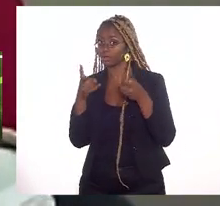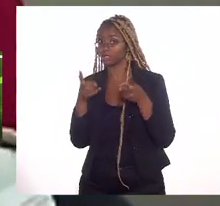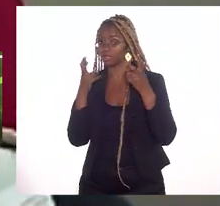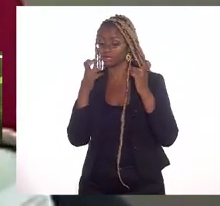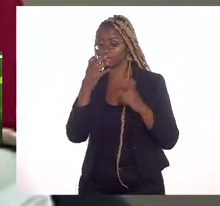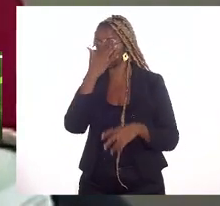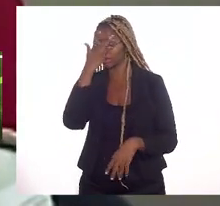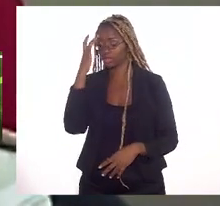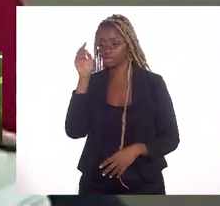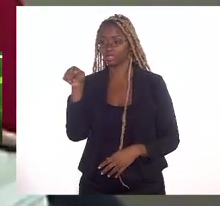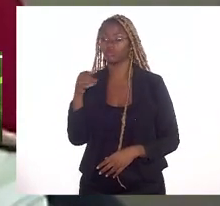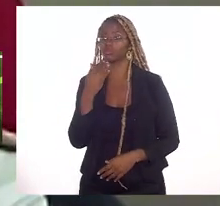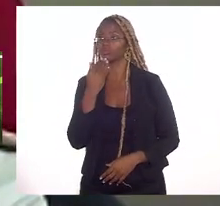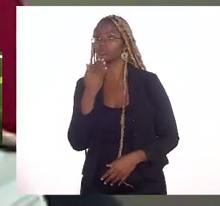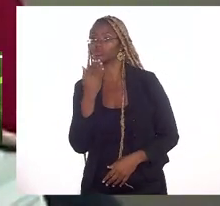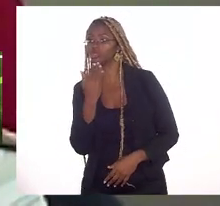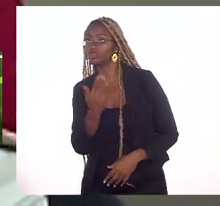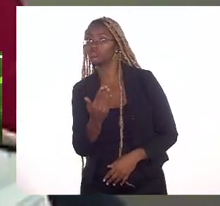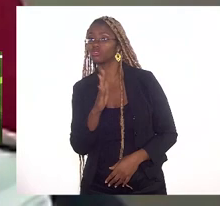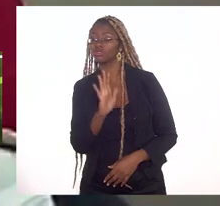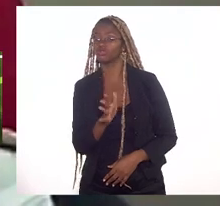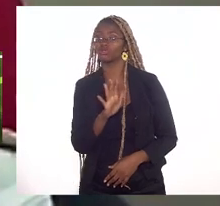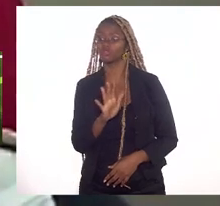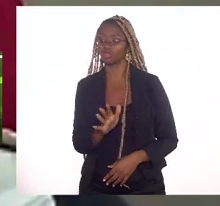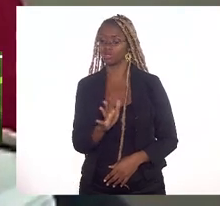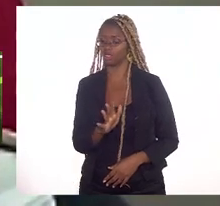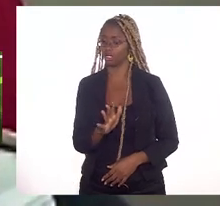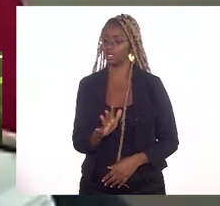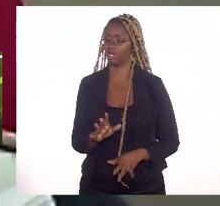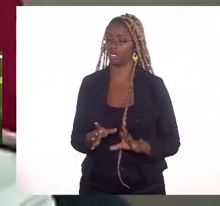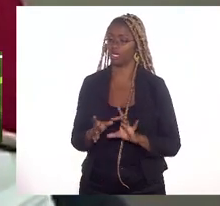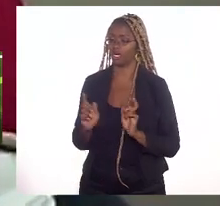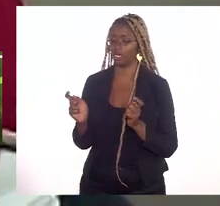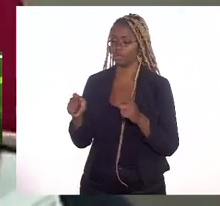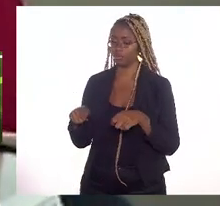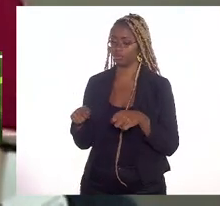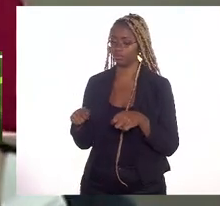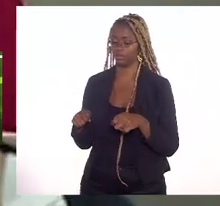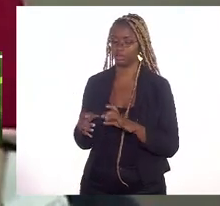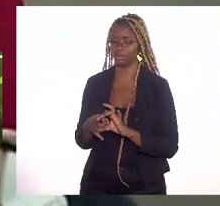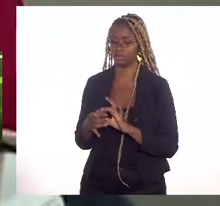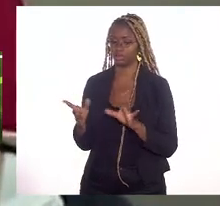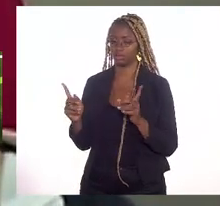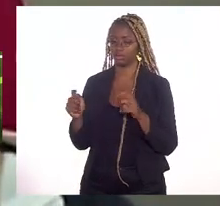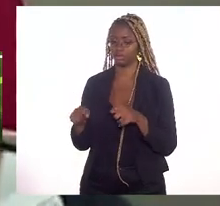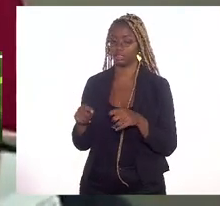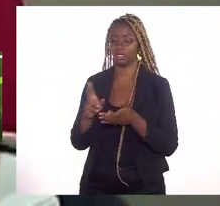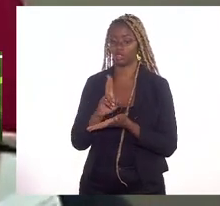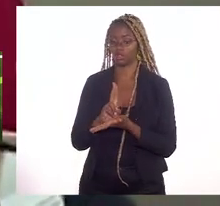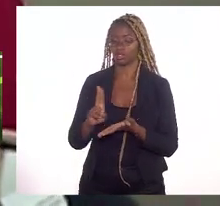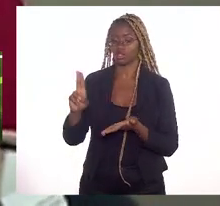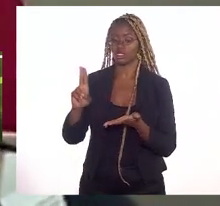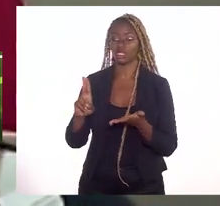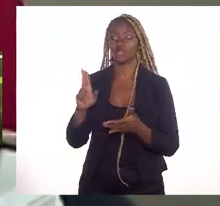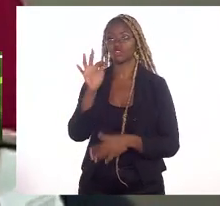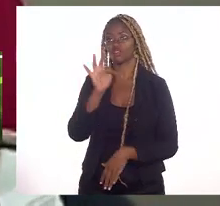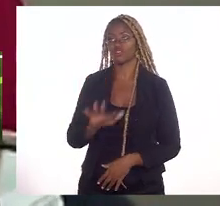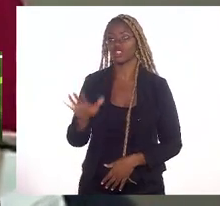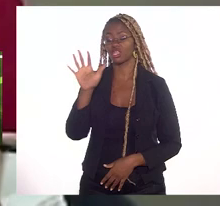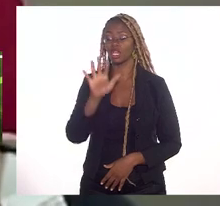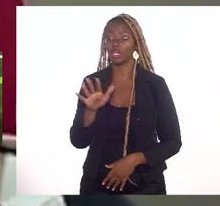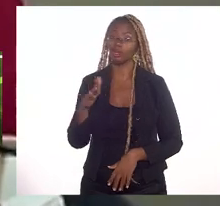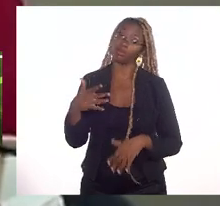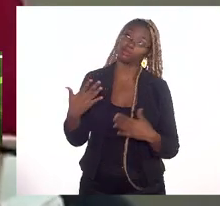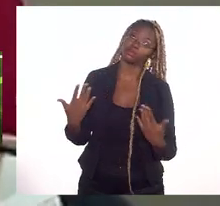que pediram o credenciamento são universidades federais. Então,